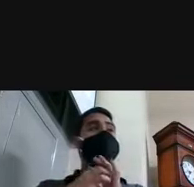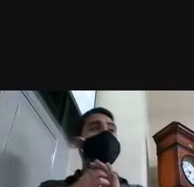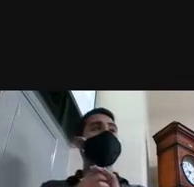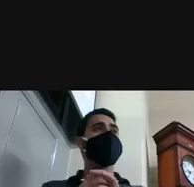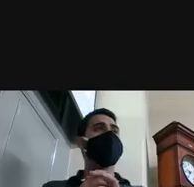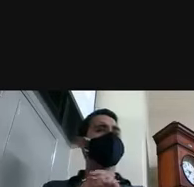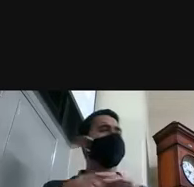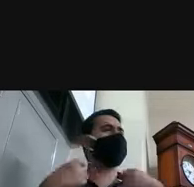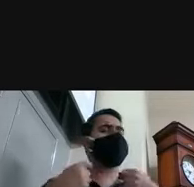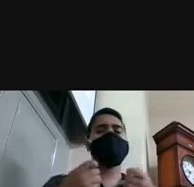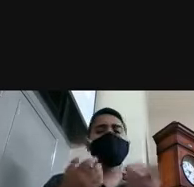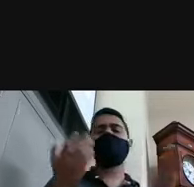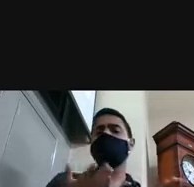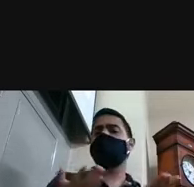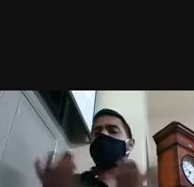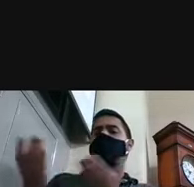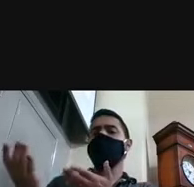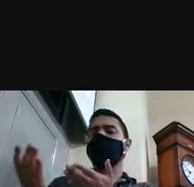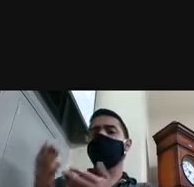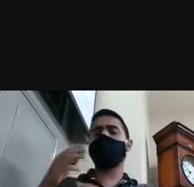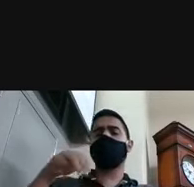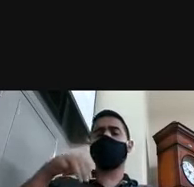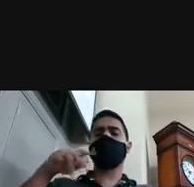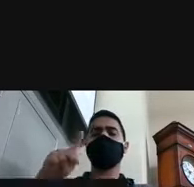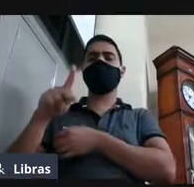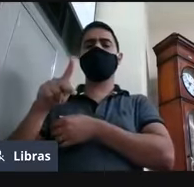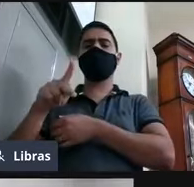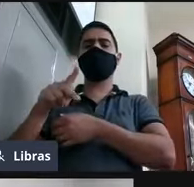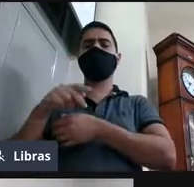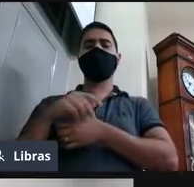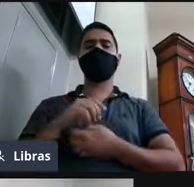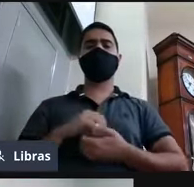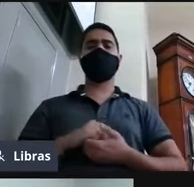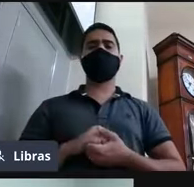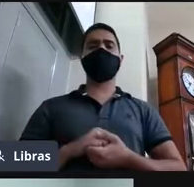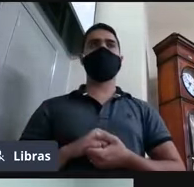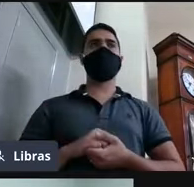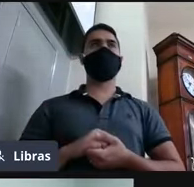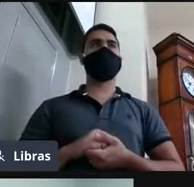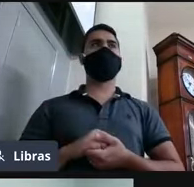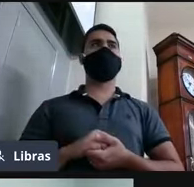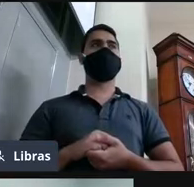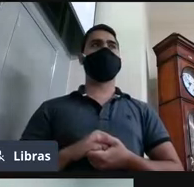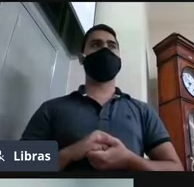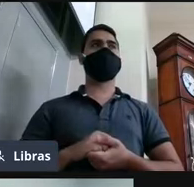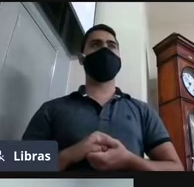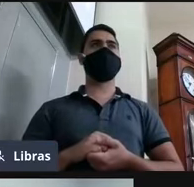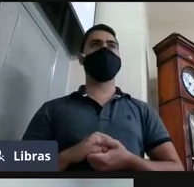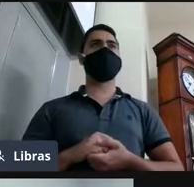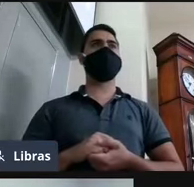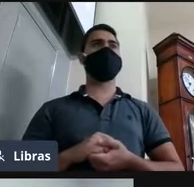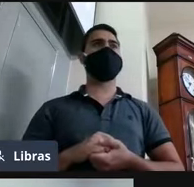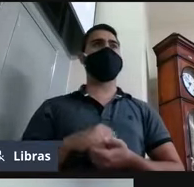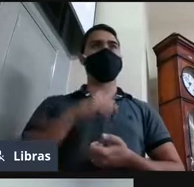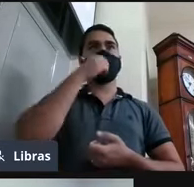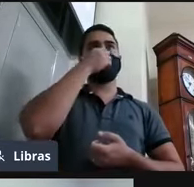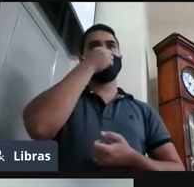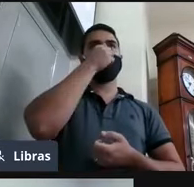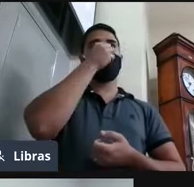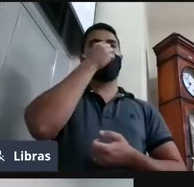necessariamente encaminhe esse trâmite ao Ministério Público? Artigo 240, parágrafo 3º.